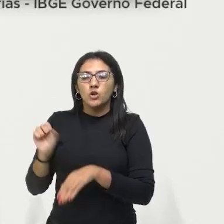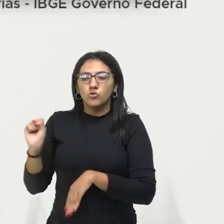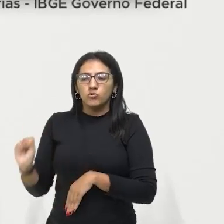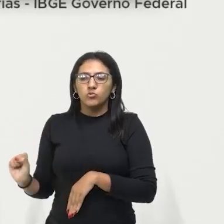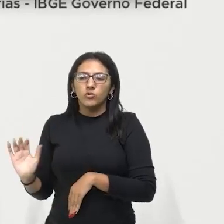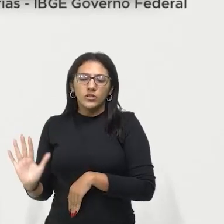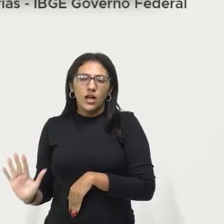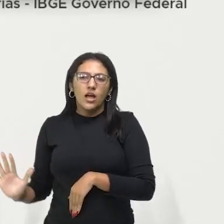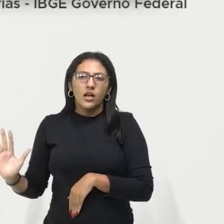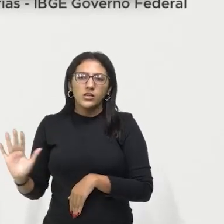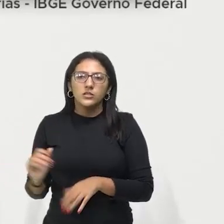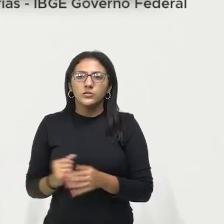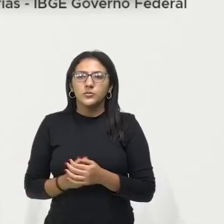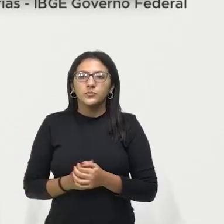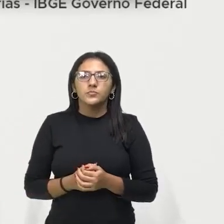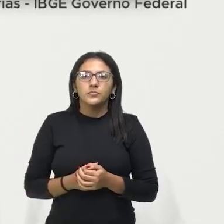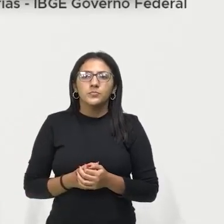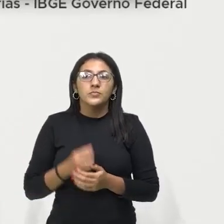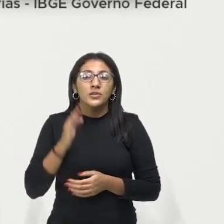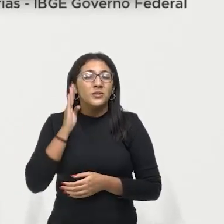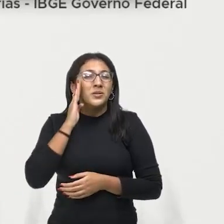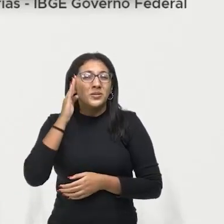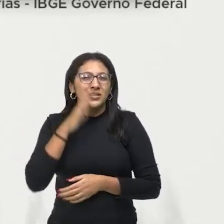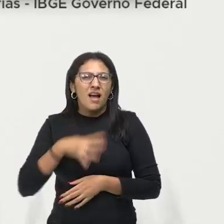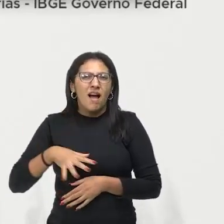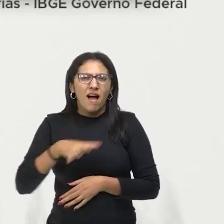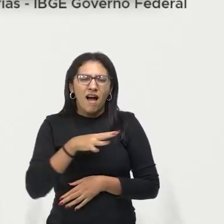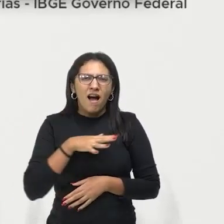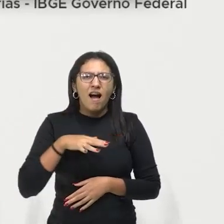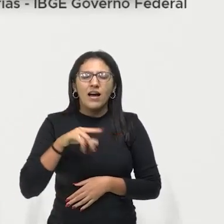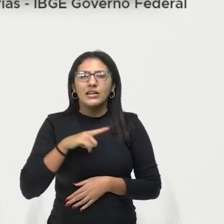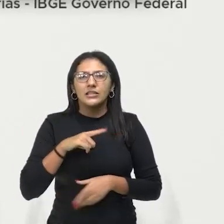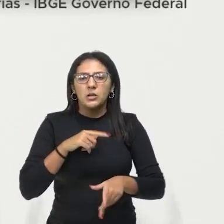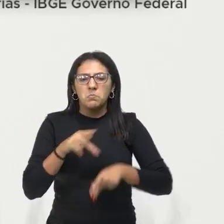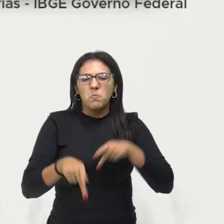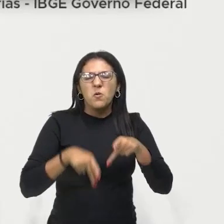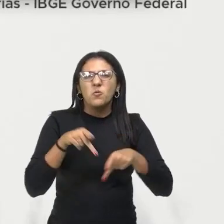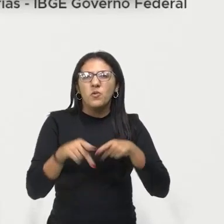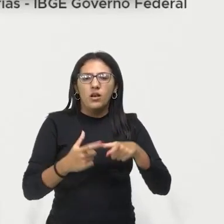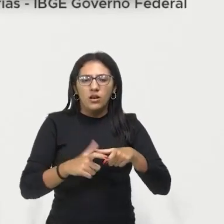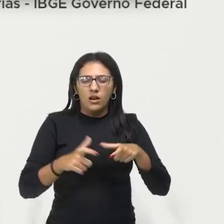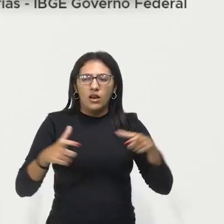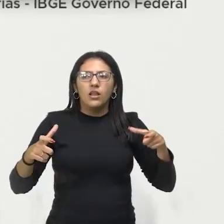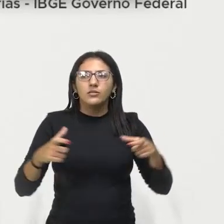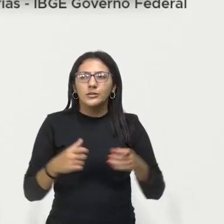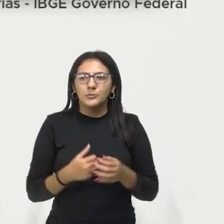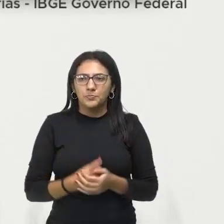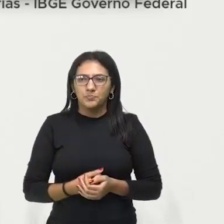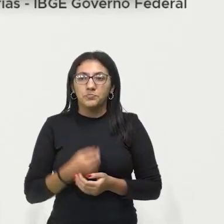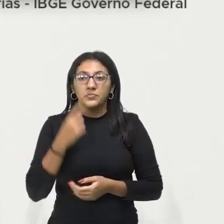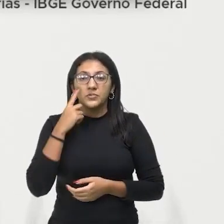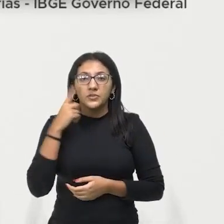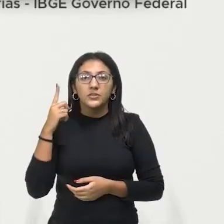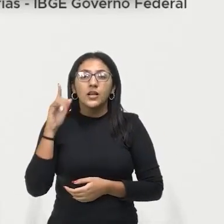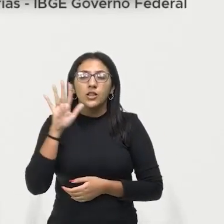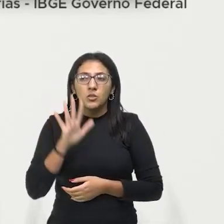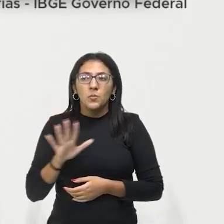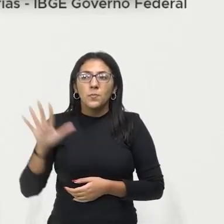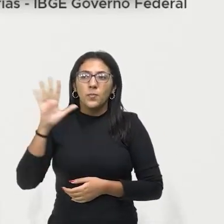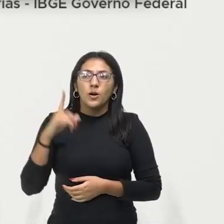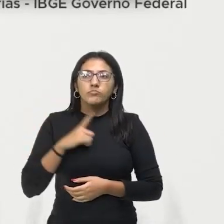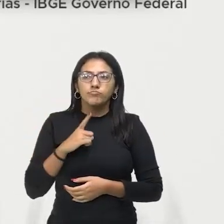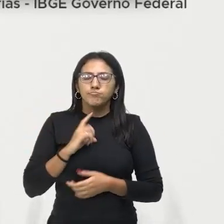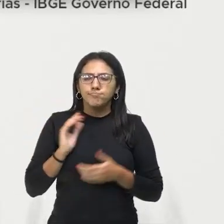em especial na região sul e sudeste do país, dando destaque para as regiões metropolitanas. Nesse pequeno